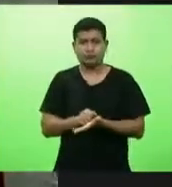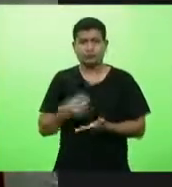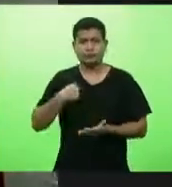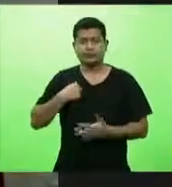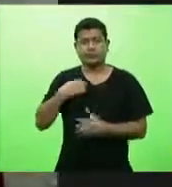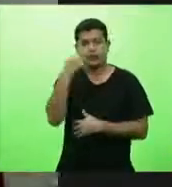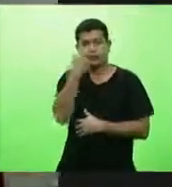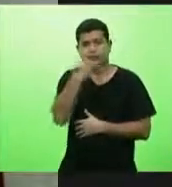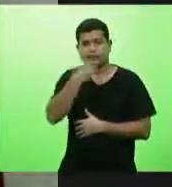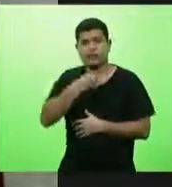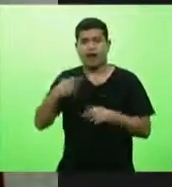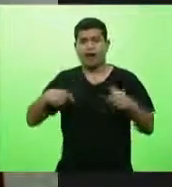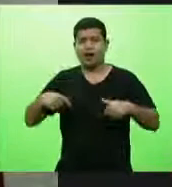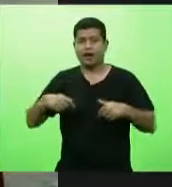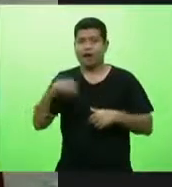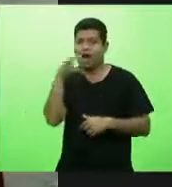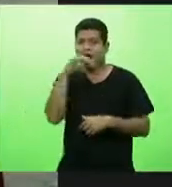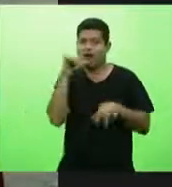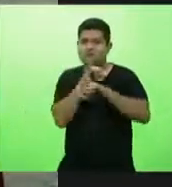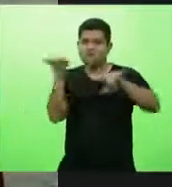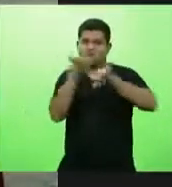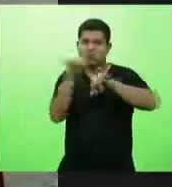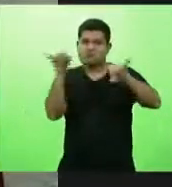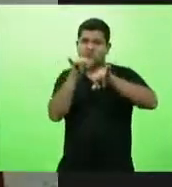breve comunicação